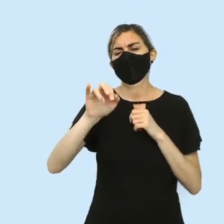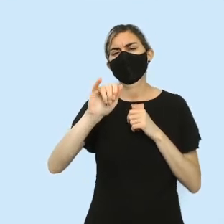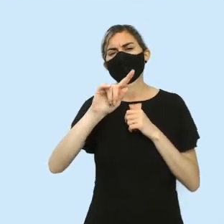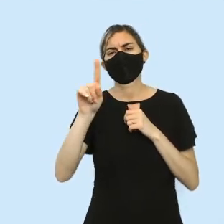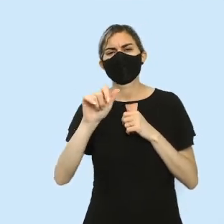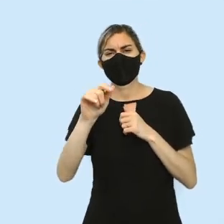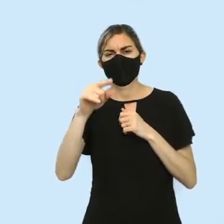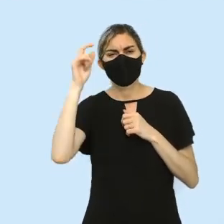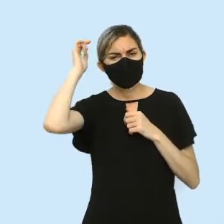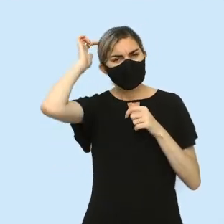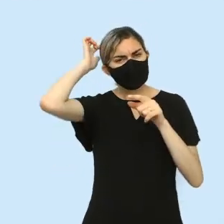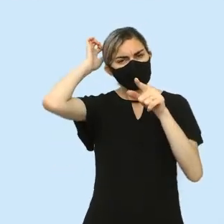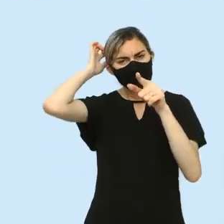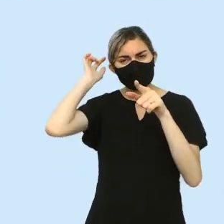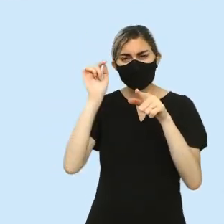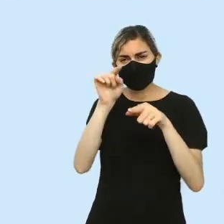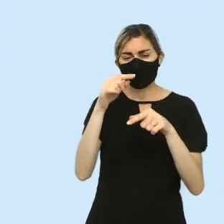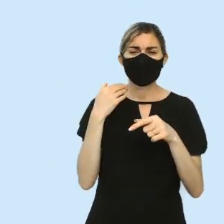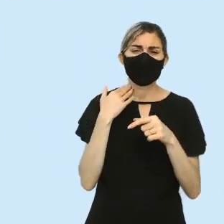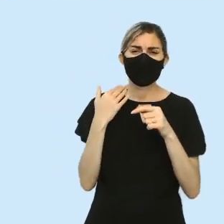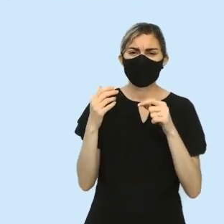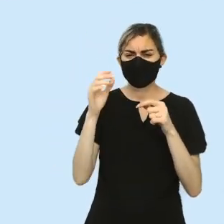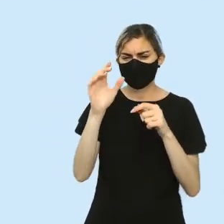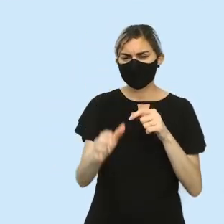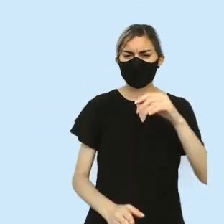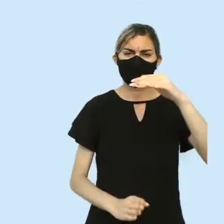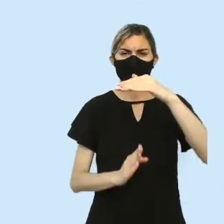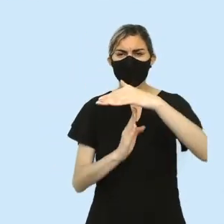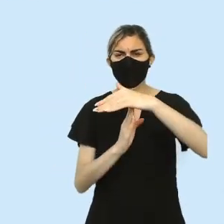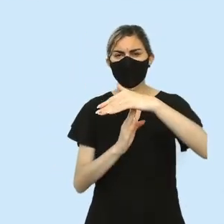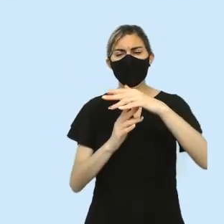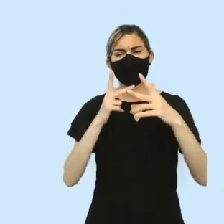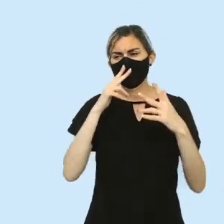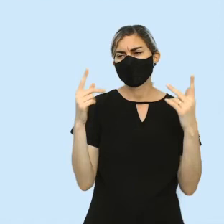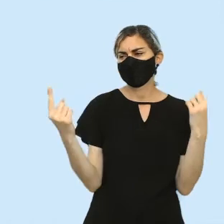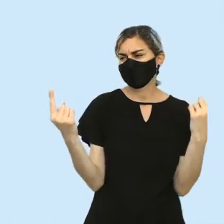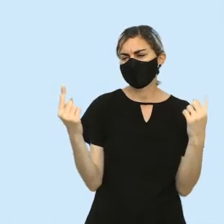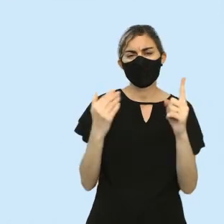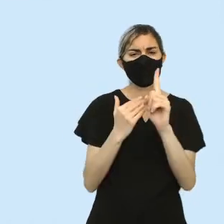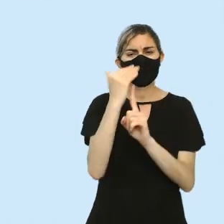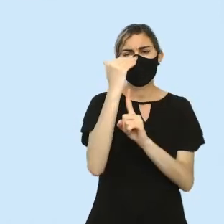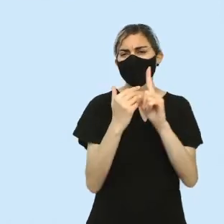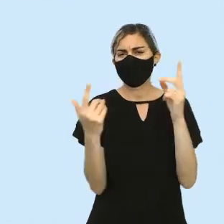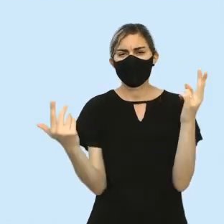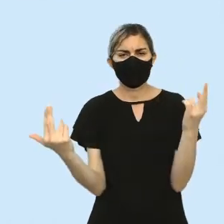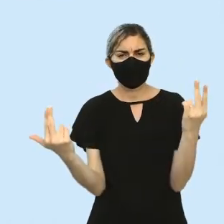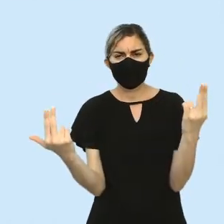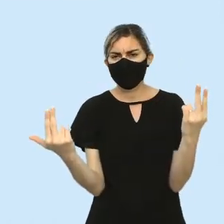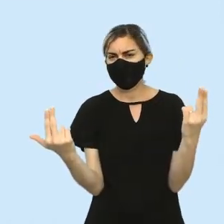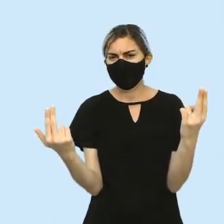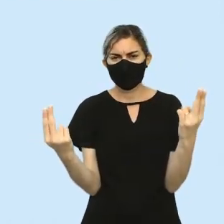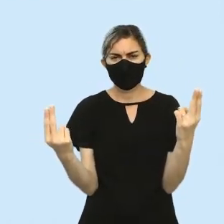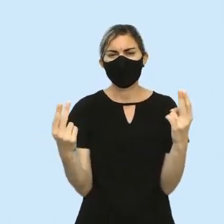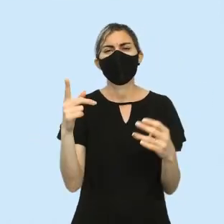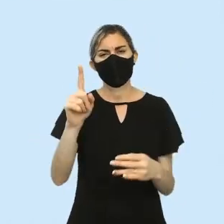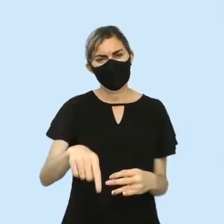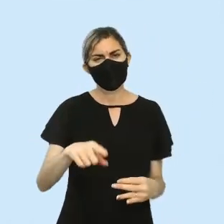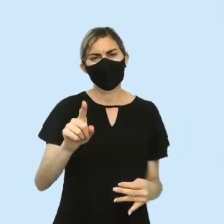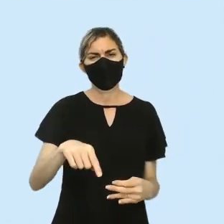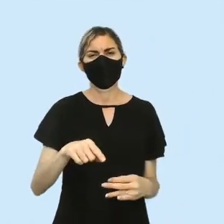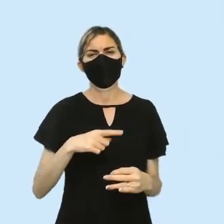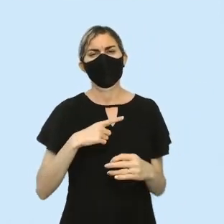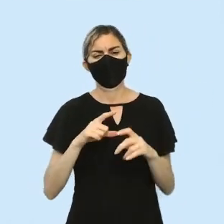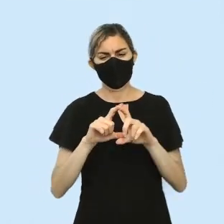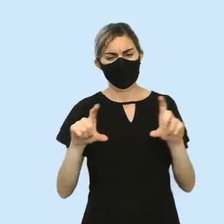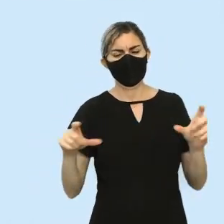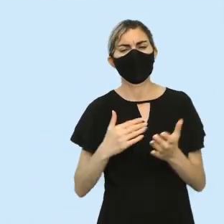Ou seja, você e o banco atingem a mesma temperatura. Esse é o fenômeno